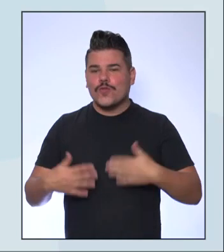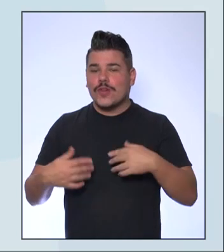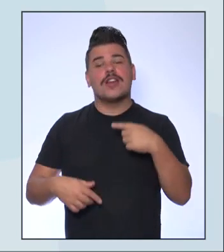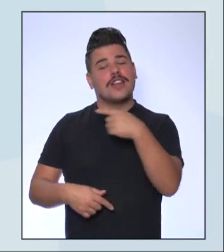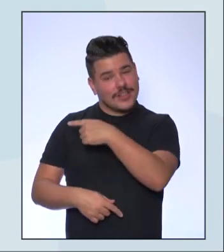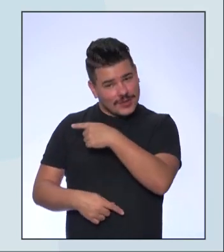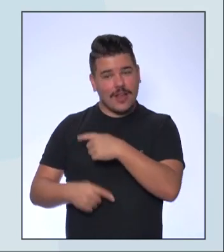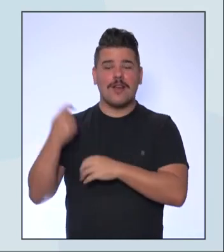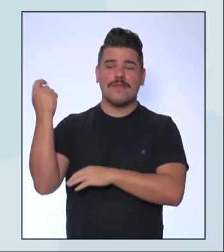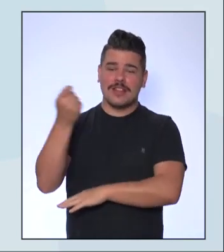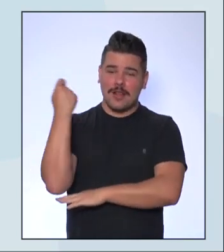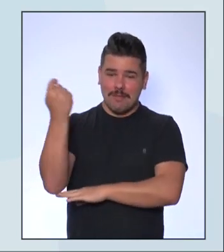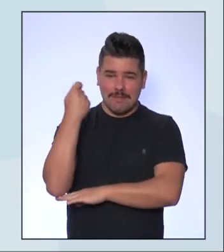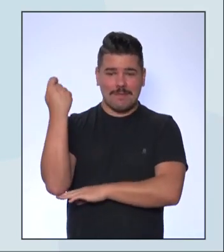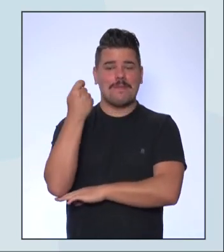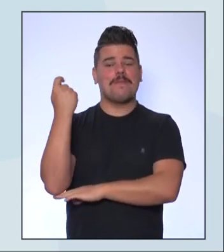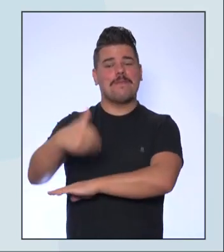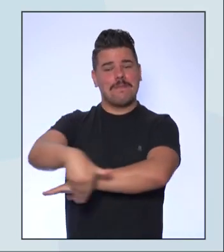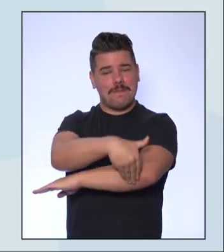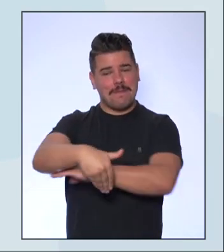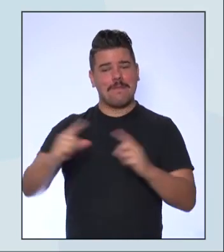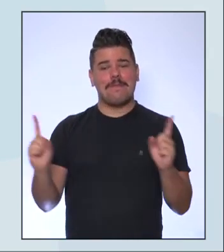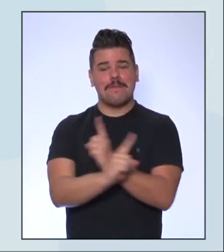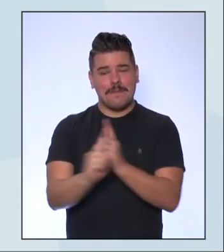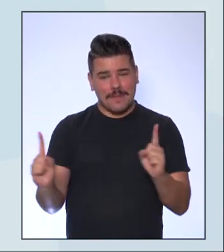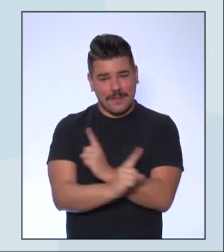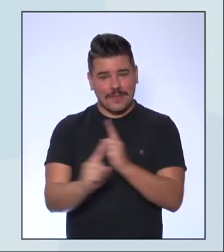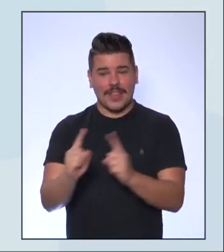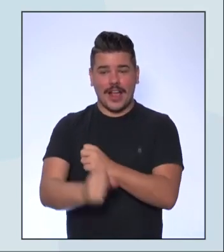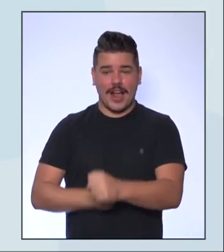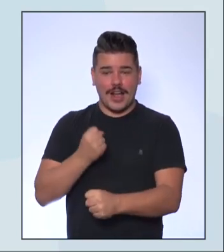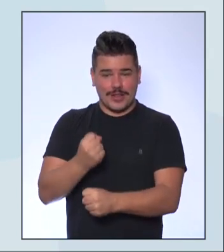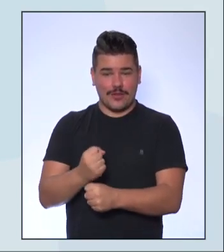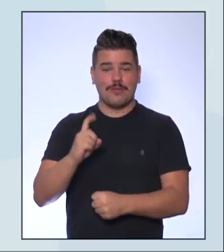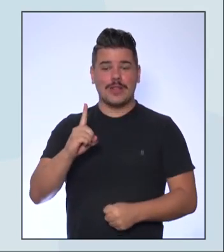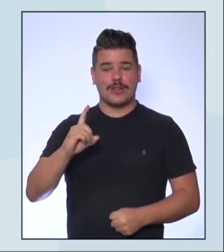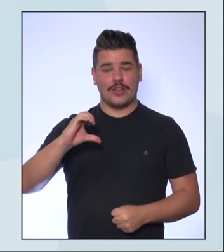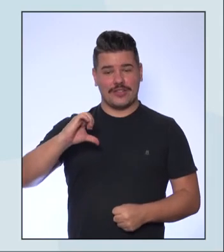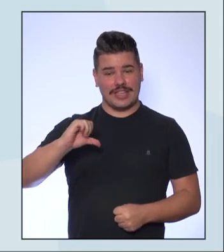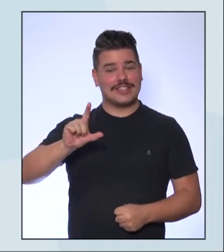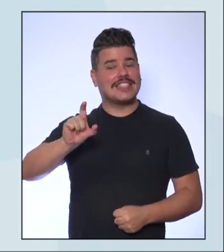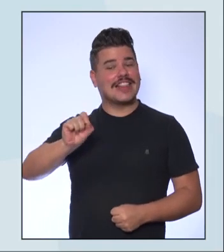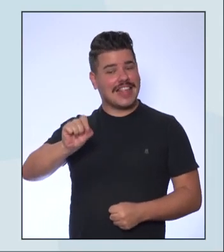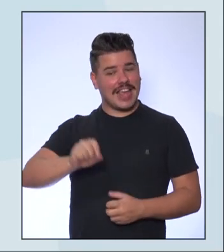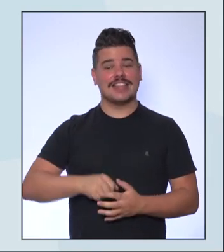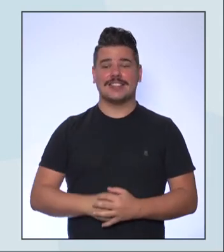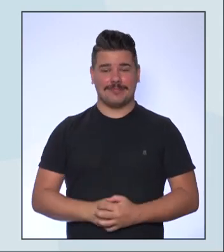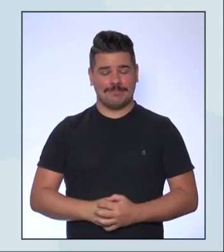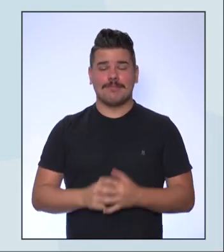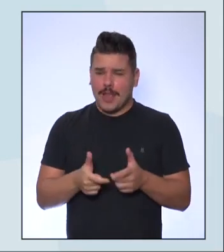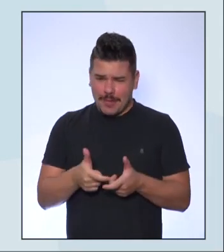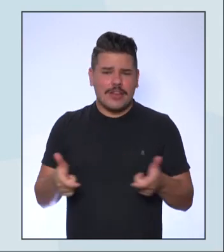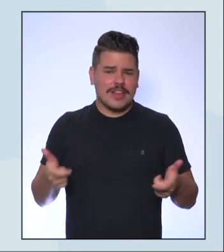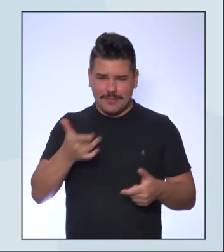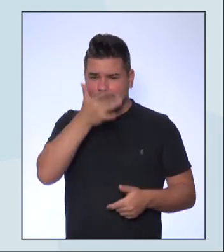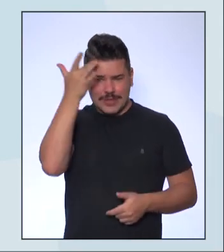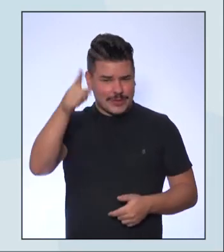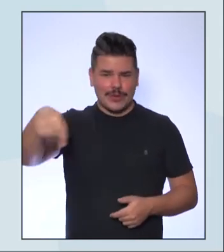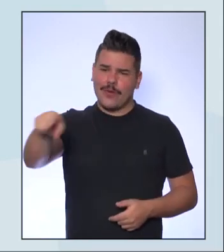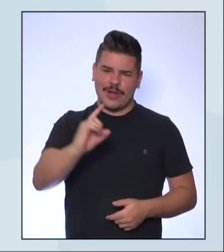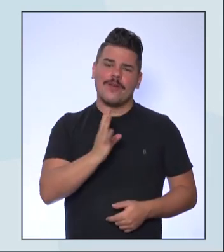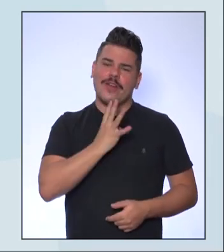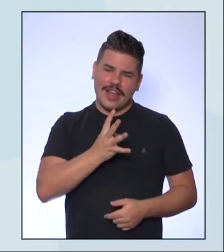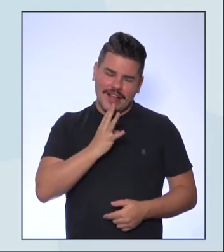aqui é a Avenida Paulista, em 1910. É uma foto da Avenida Paulista. Muitas pessoas conhecem a Avenida Paulista